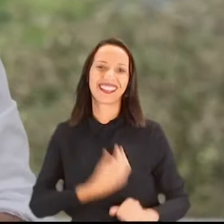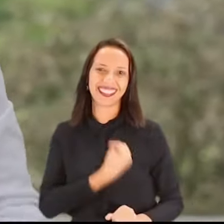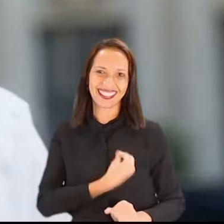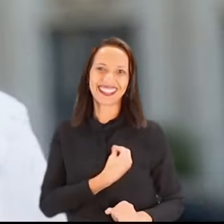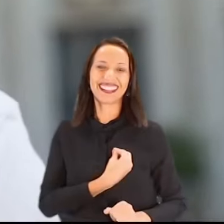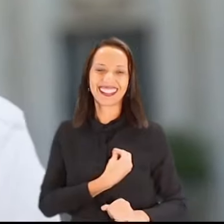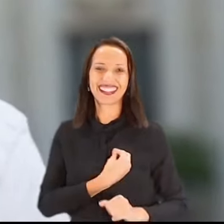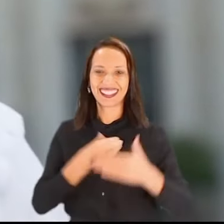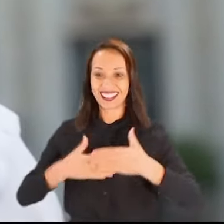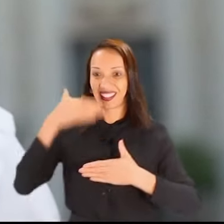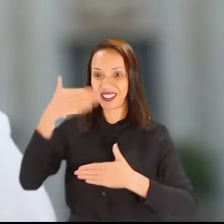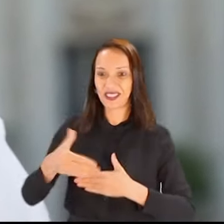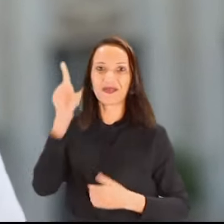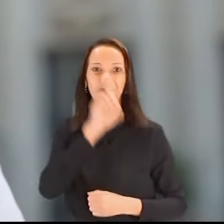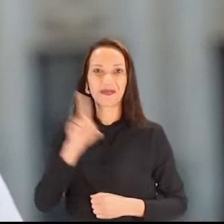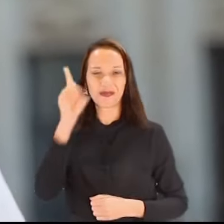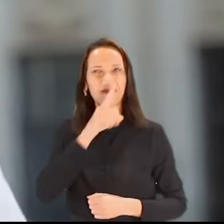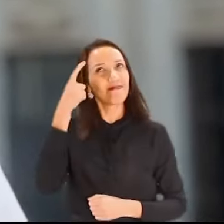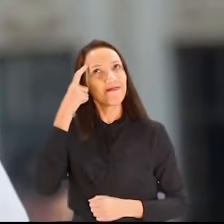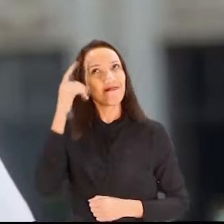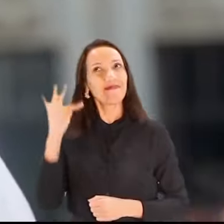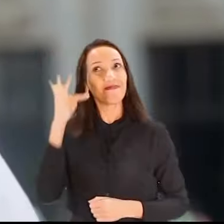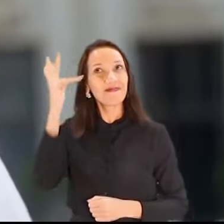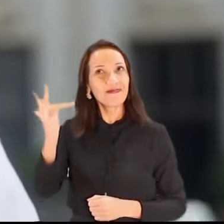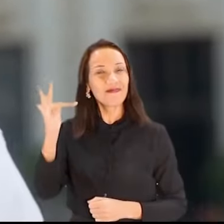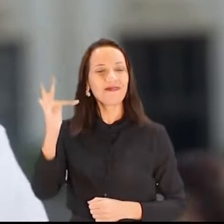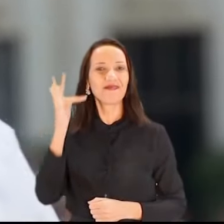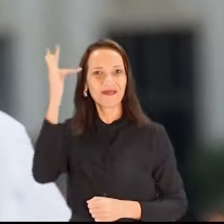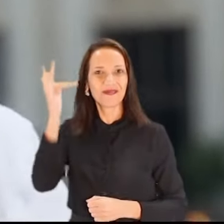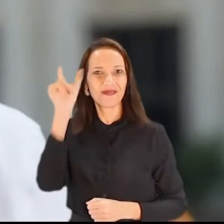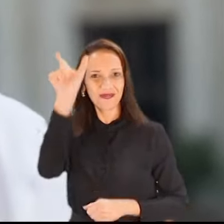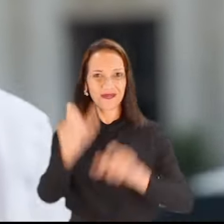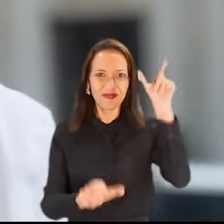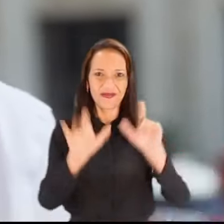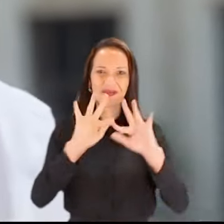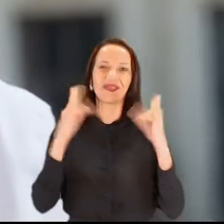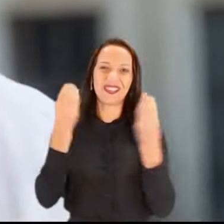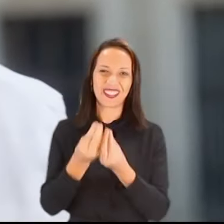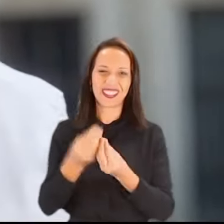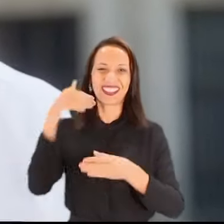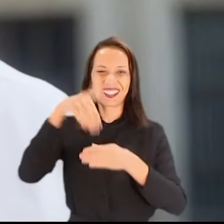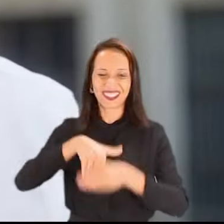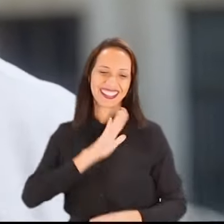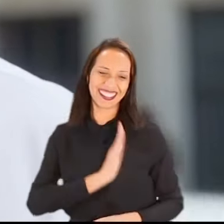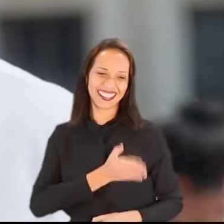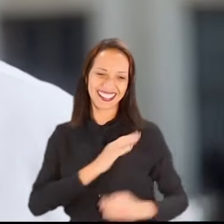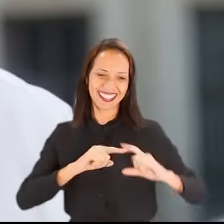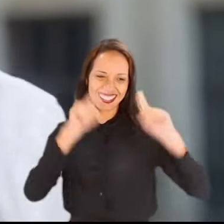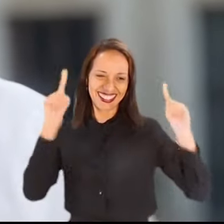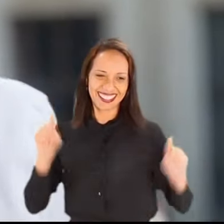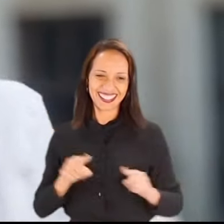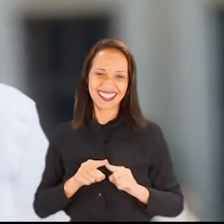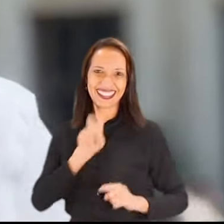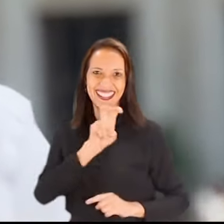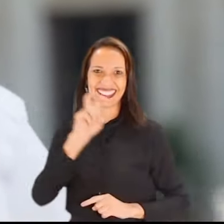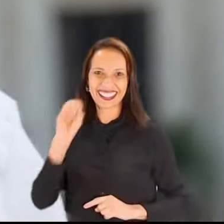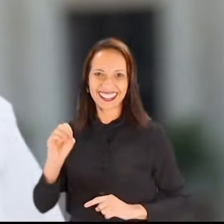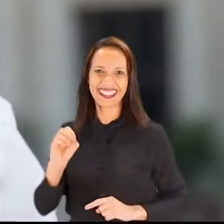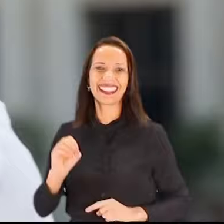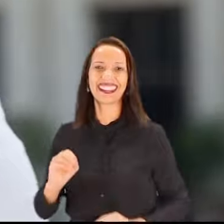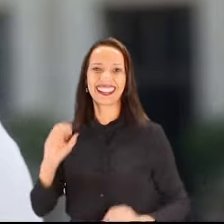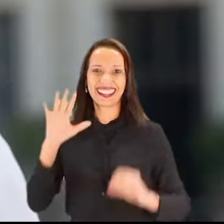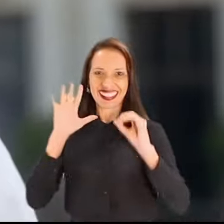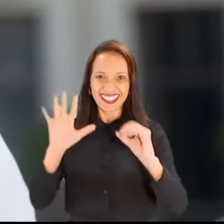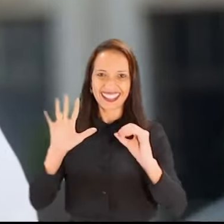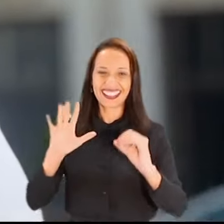de vida. No próximo domingo, pensa no seu futuro e no futuro da sua família. Vota com o coração. Vota 50,